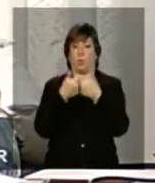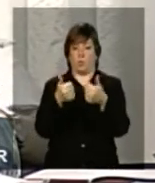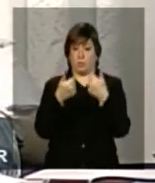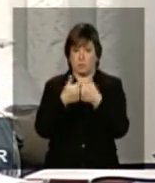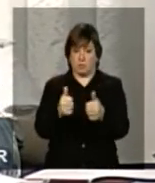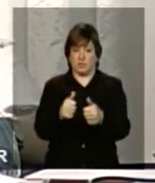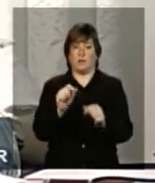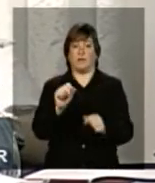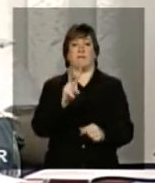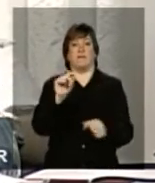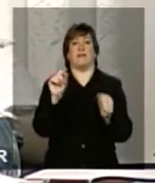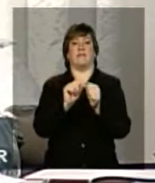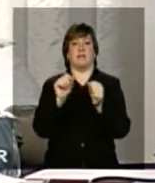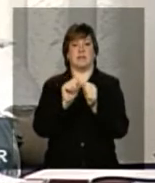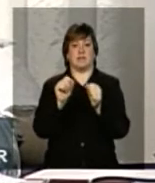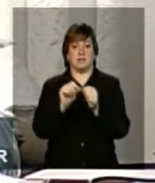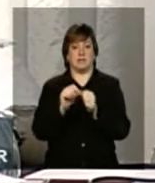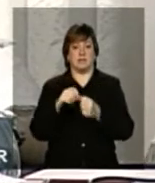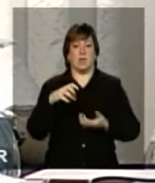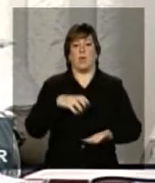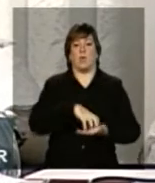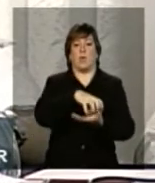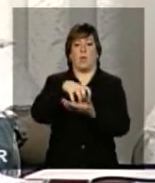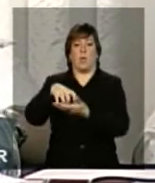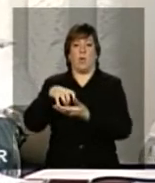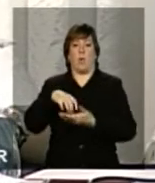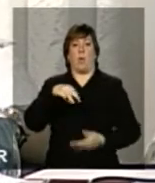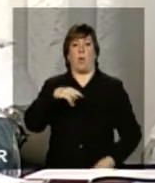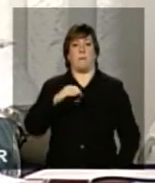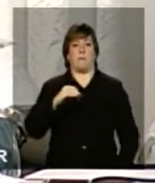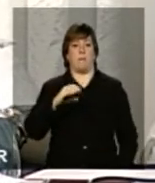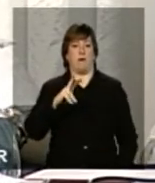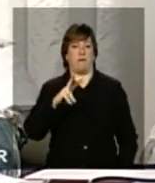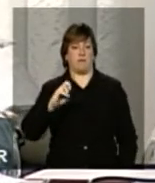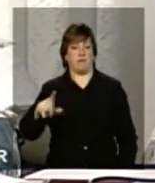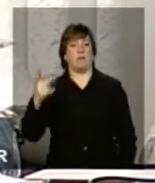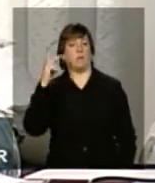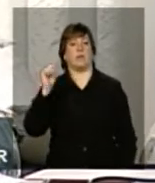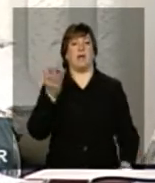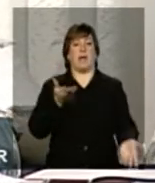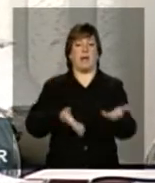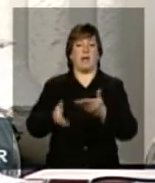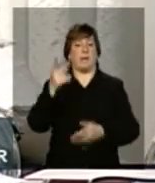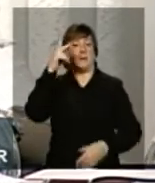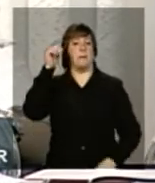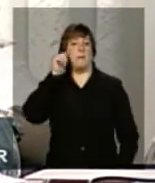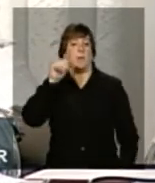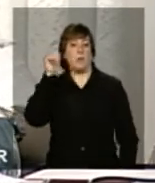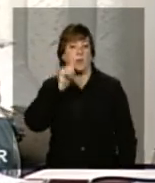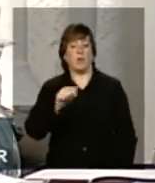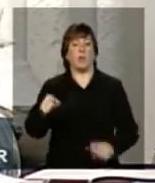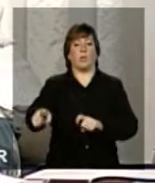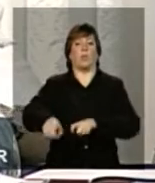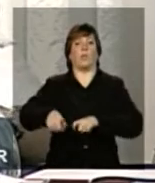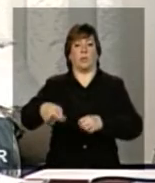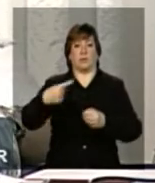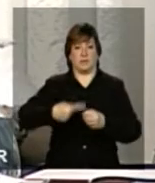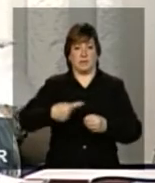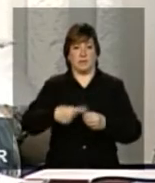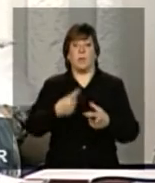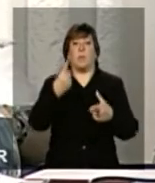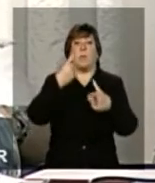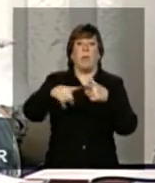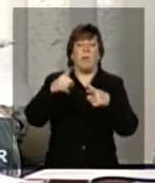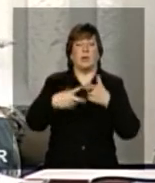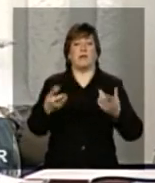que farão as unidades móveis de atendimento às mulheres rurais em